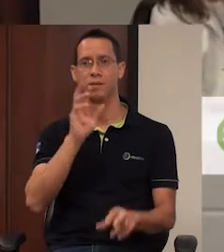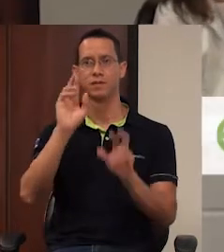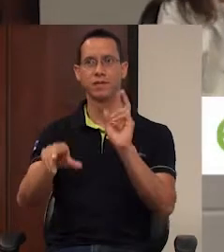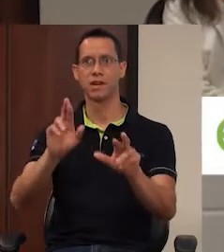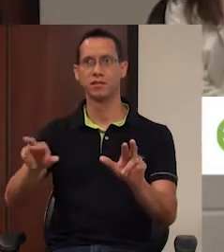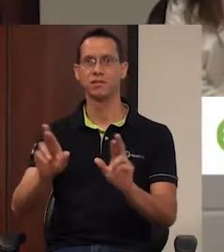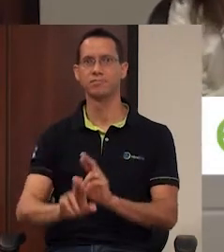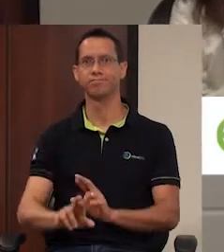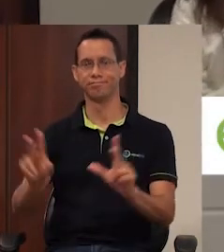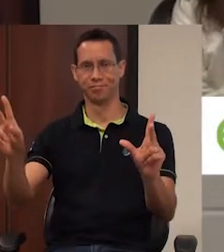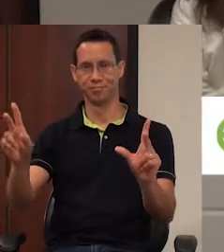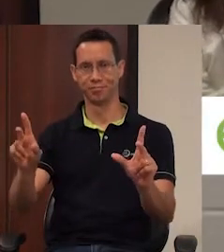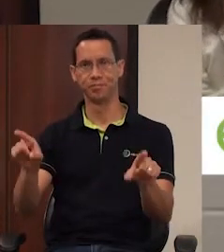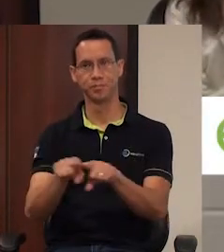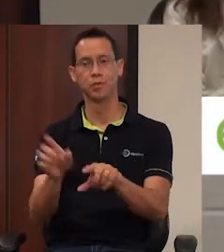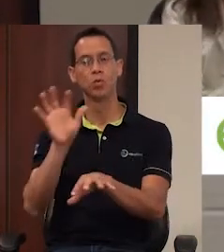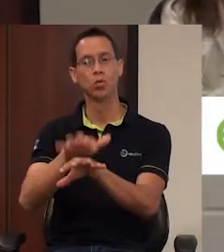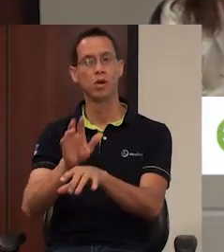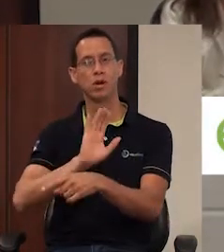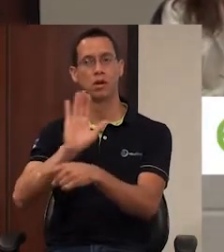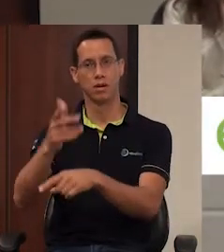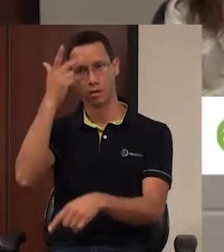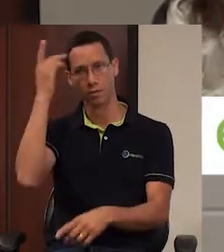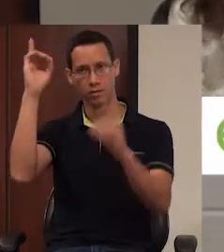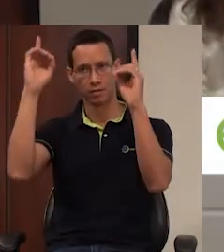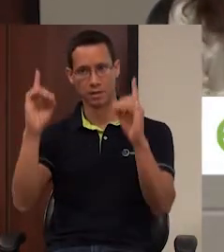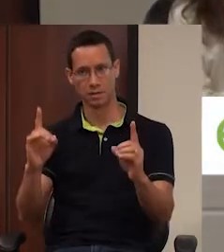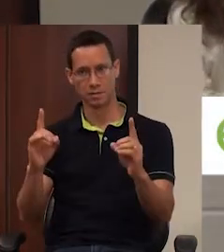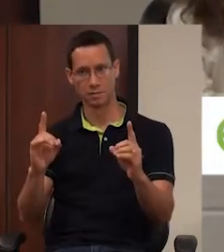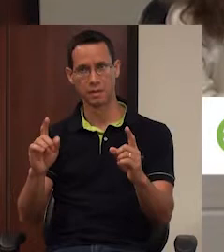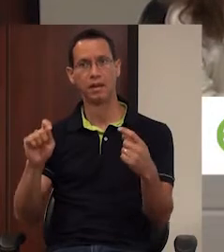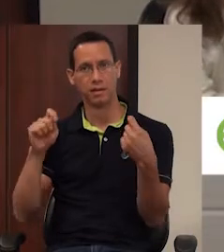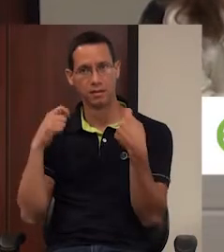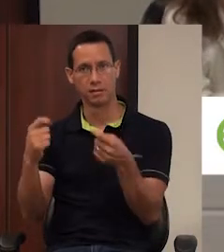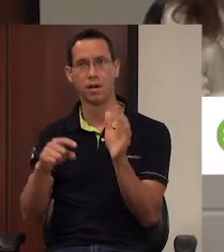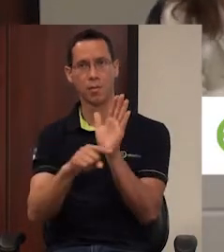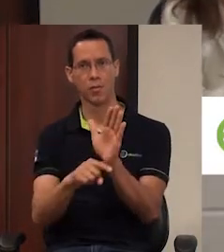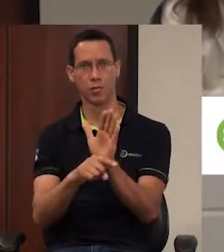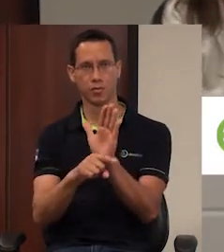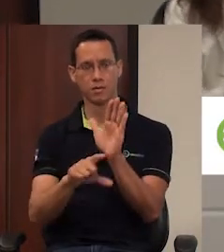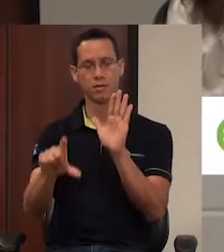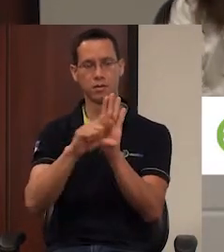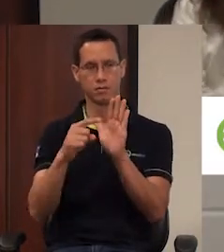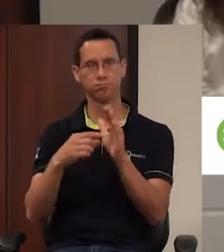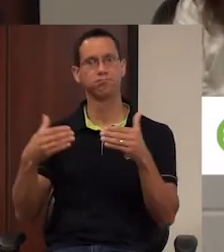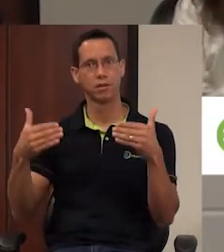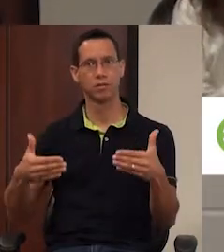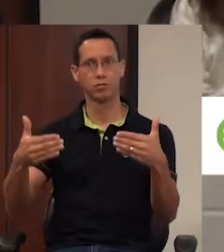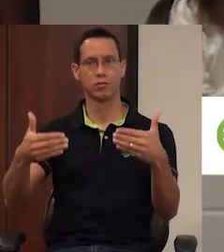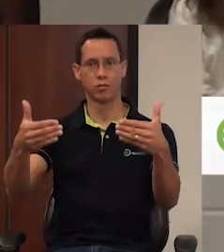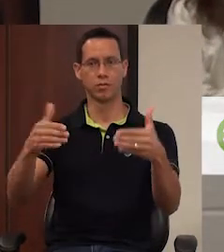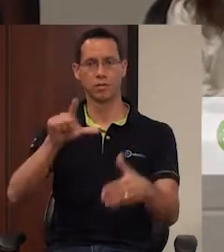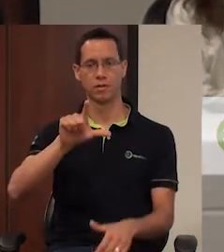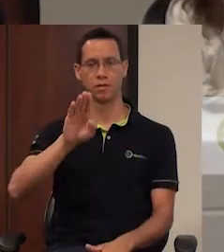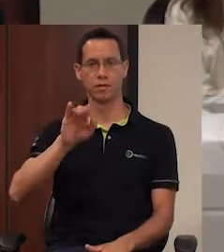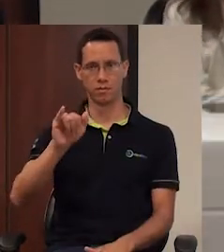diferenças, incluir as pessoas com deficiência e prover esse apoio, né? Então, a legislação avançou, né? A Lei Brasileira